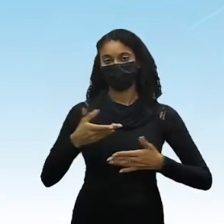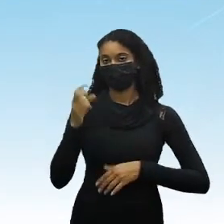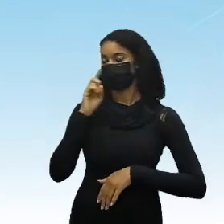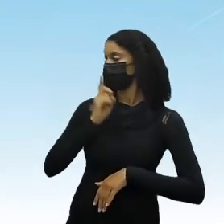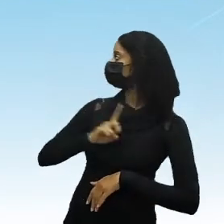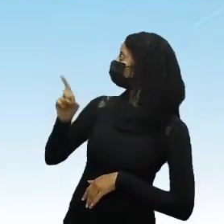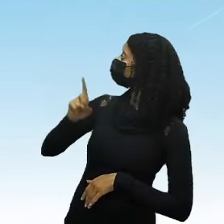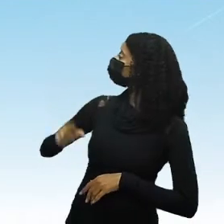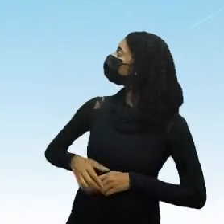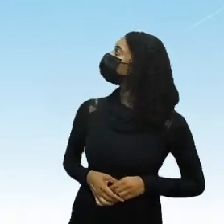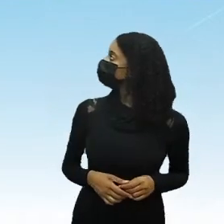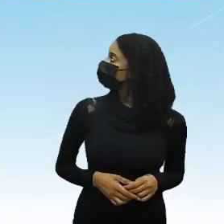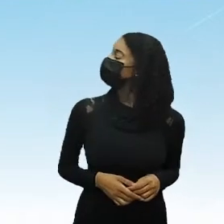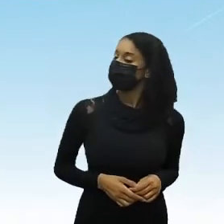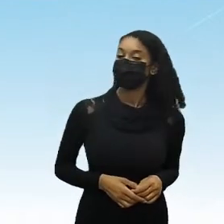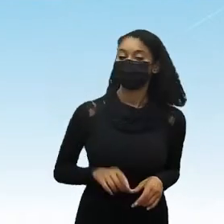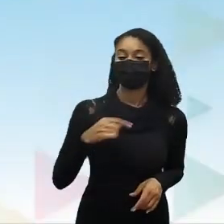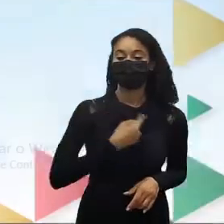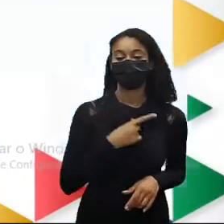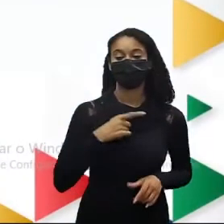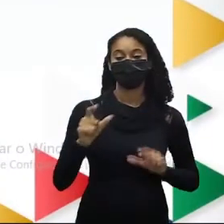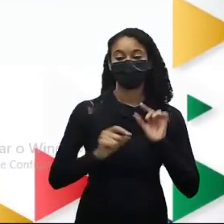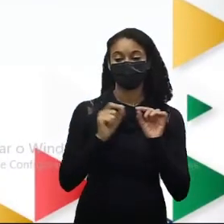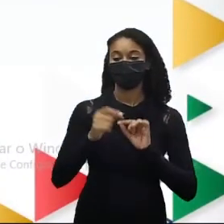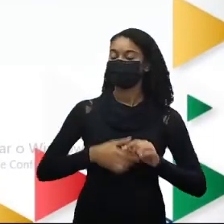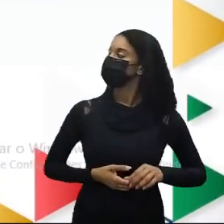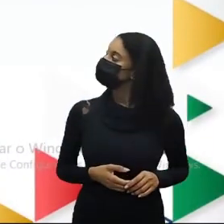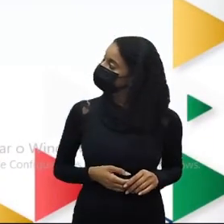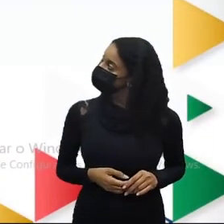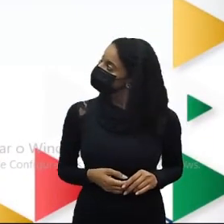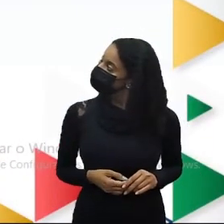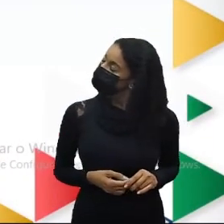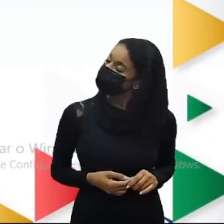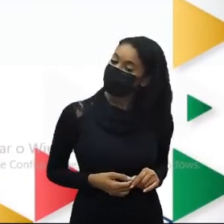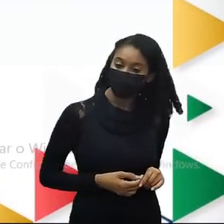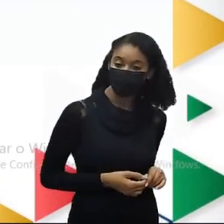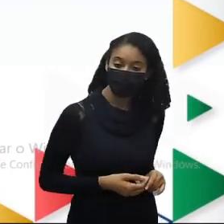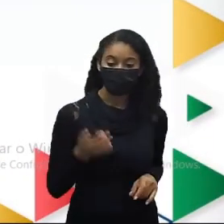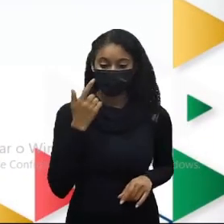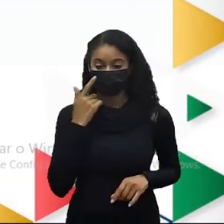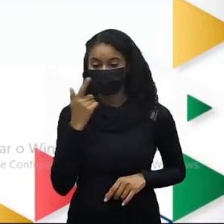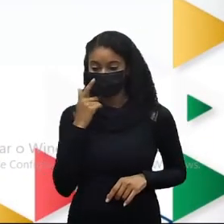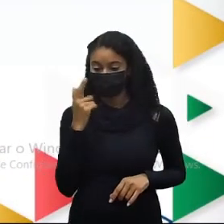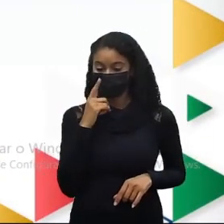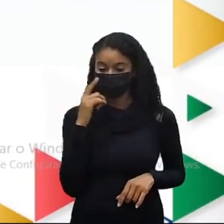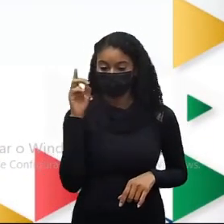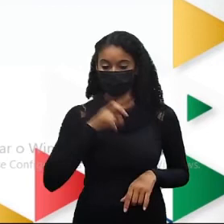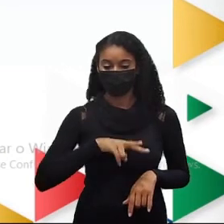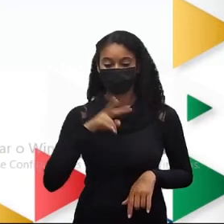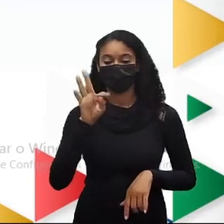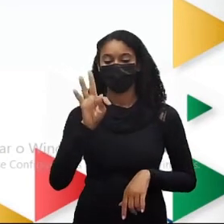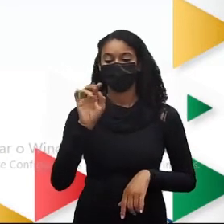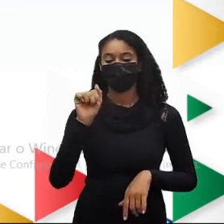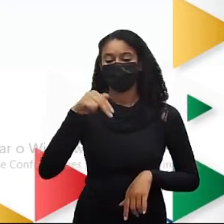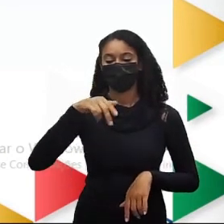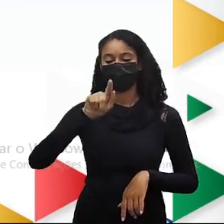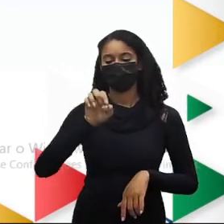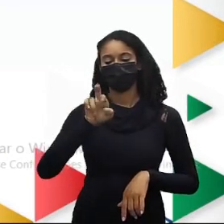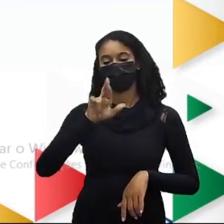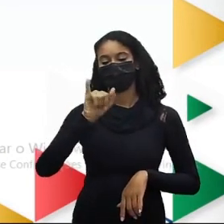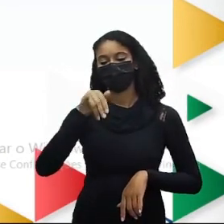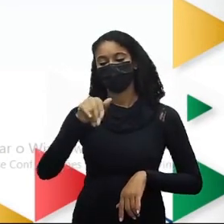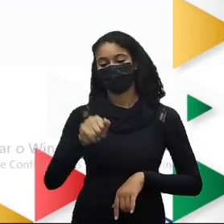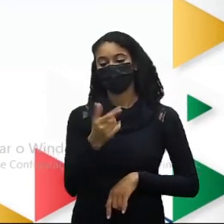esse quadro. Nós temos aqui, olha a tangerina, o outro diz, olha a bergamota, o